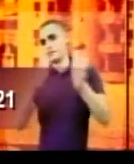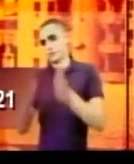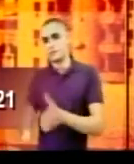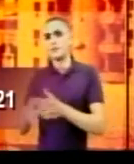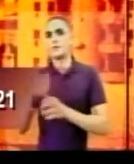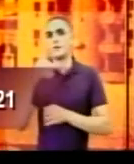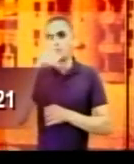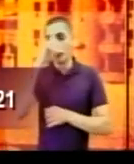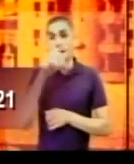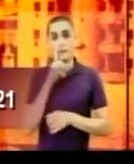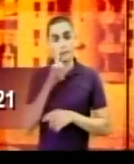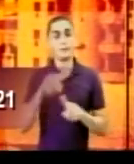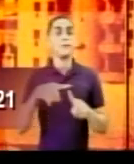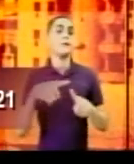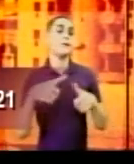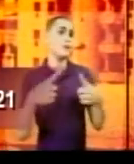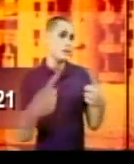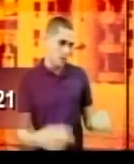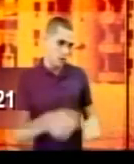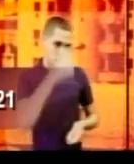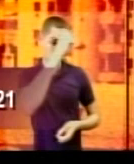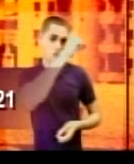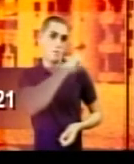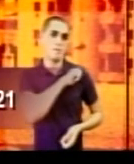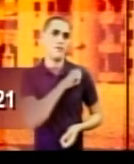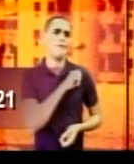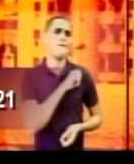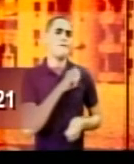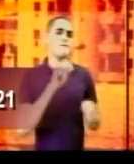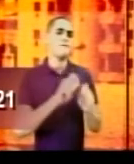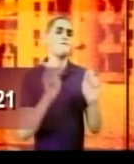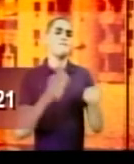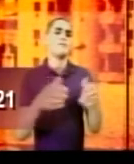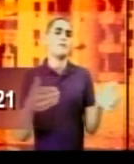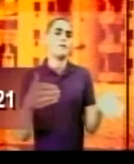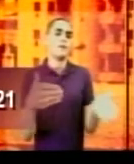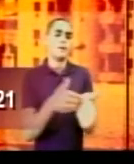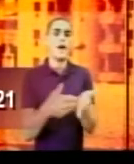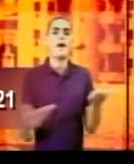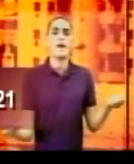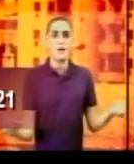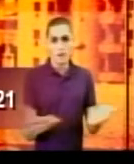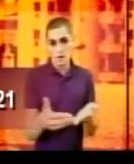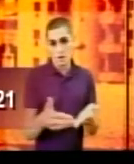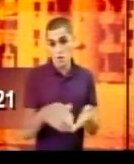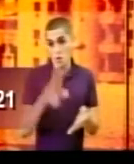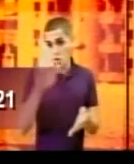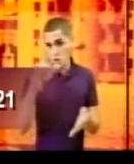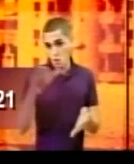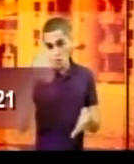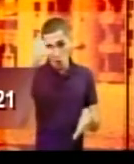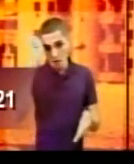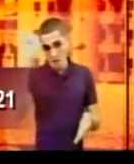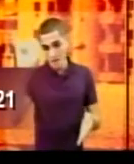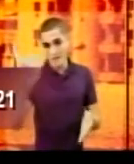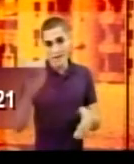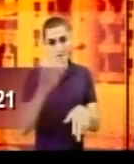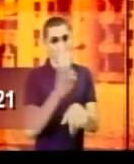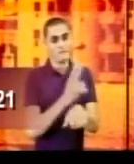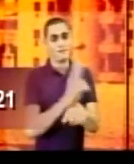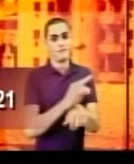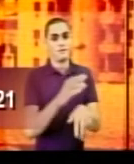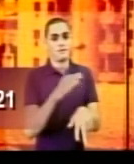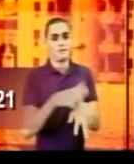fez até agora, não deixou um paciente sem tratamento. E nós pretendemos continuar